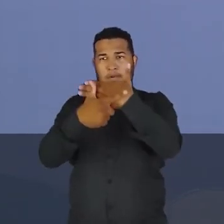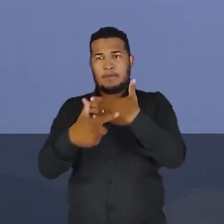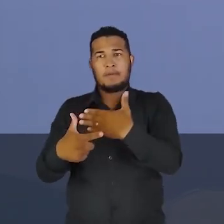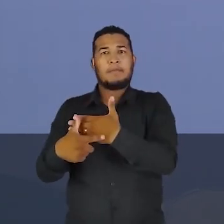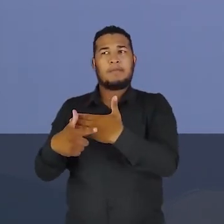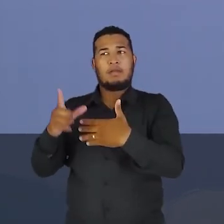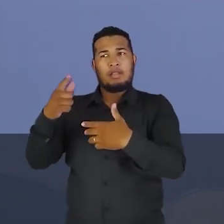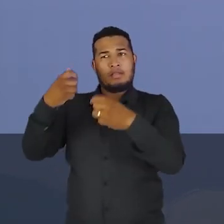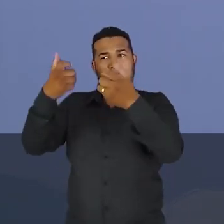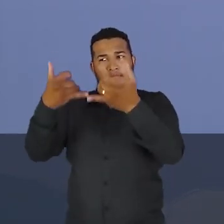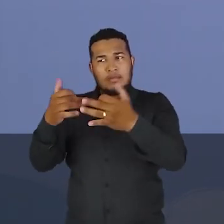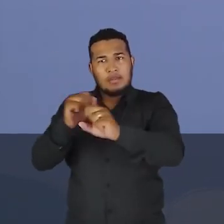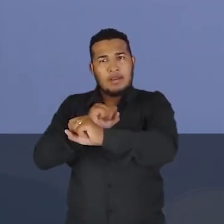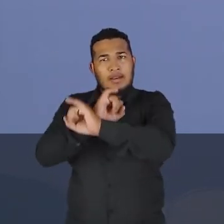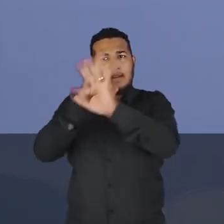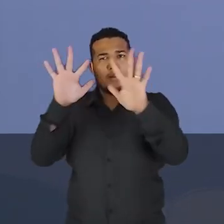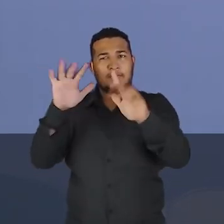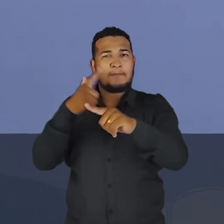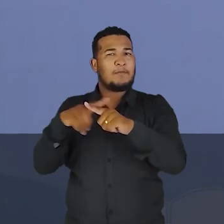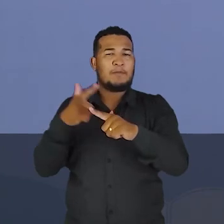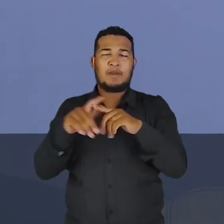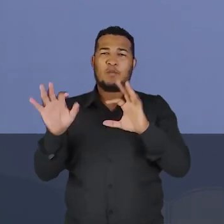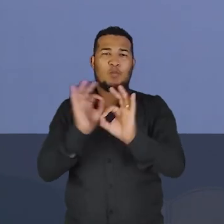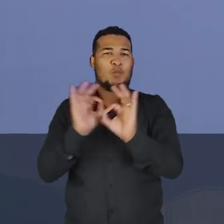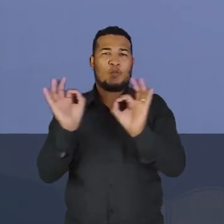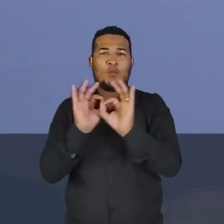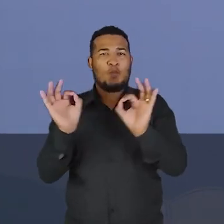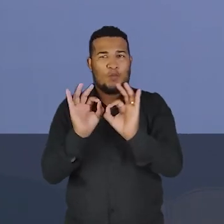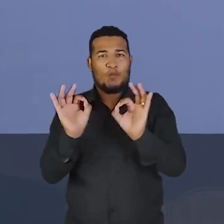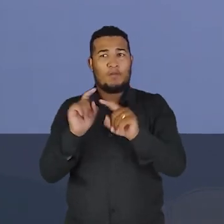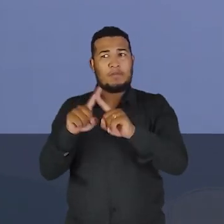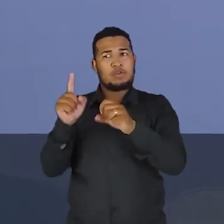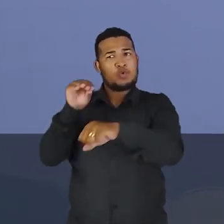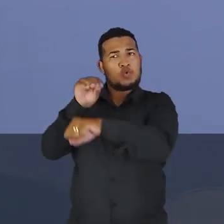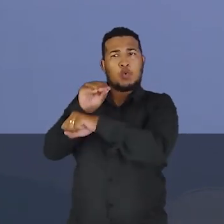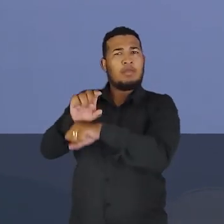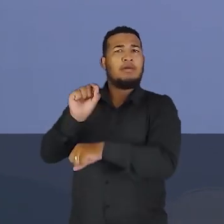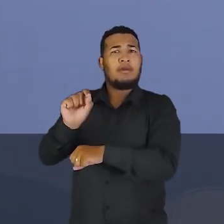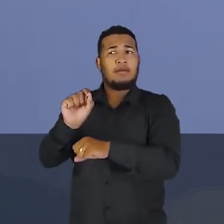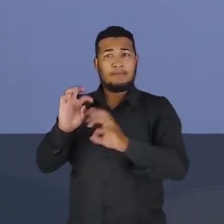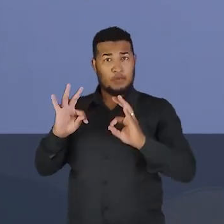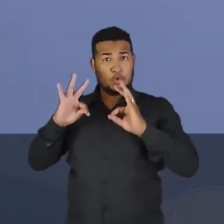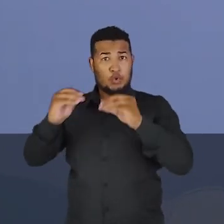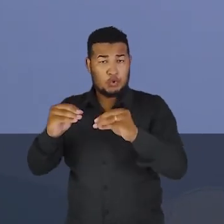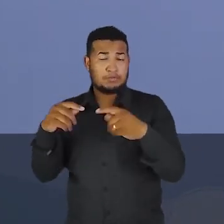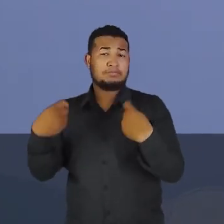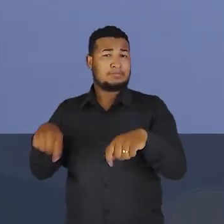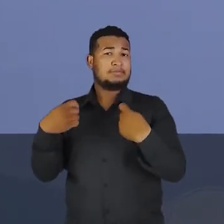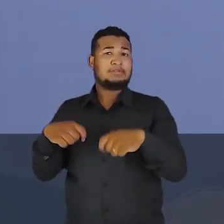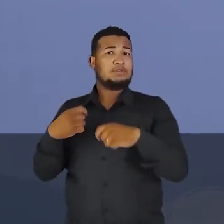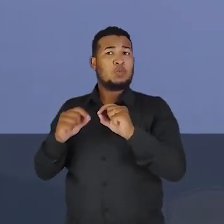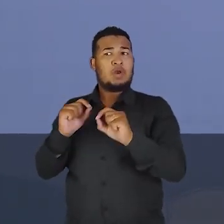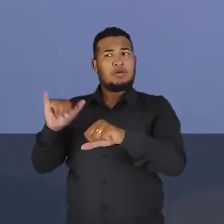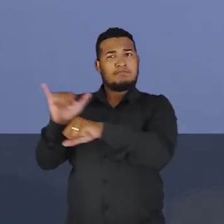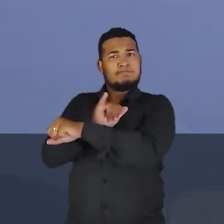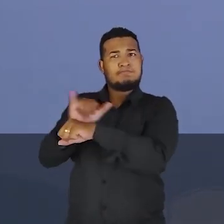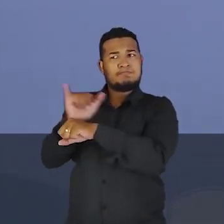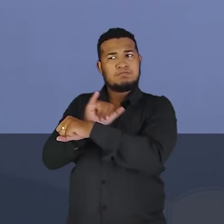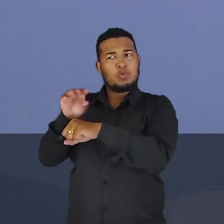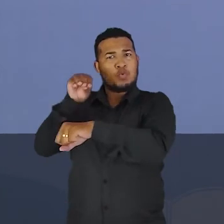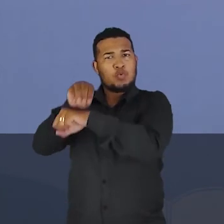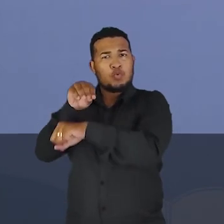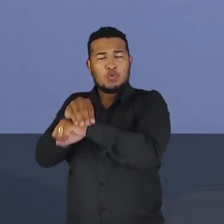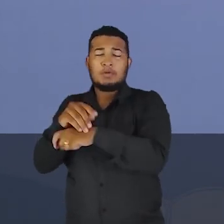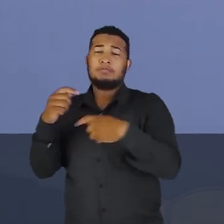são claros, não há problema. Quem cuida? Todos. todas as pessoas dentro da família precisam